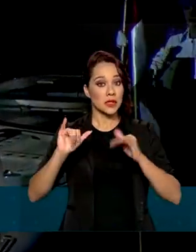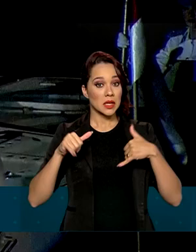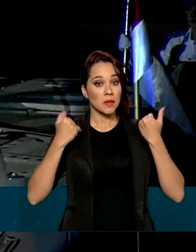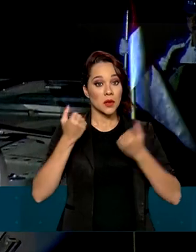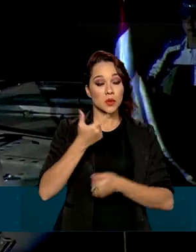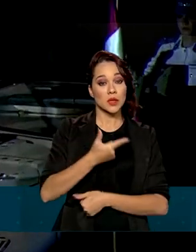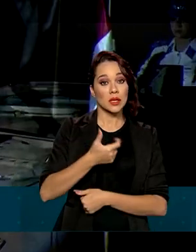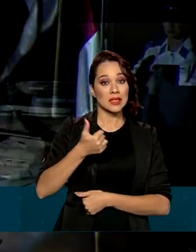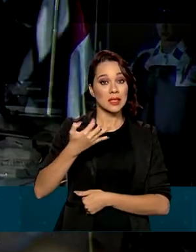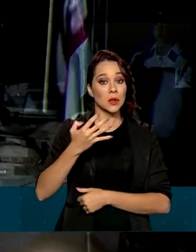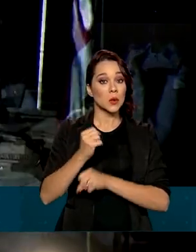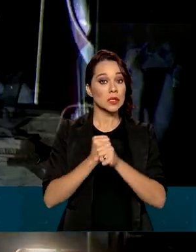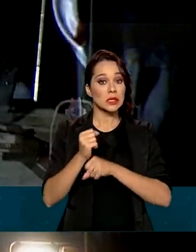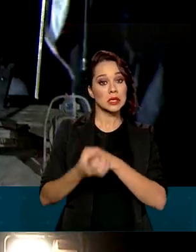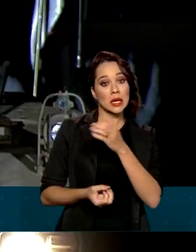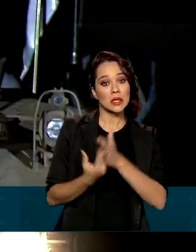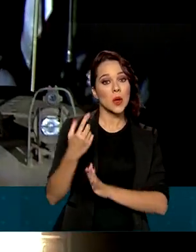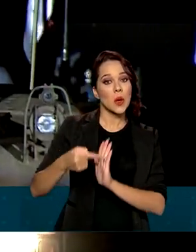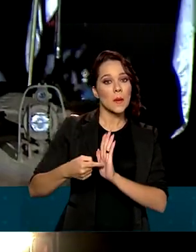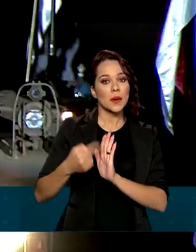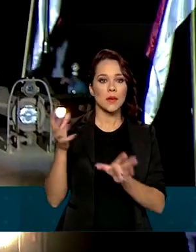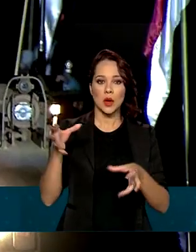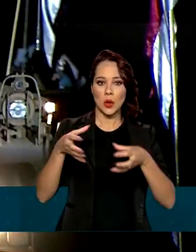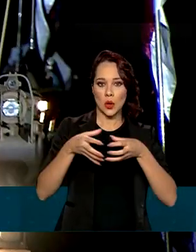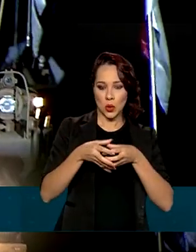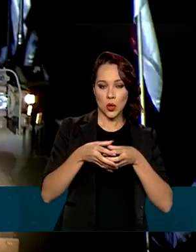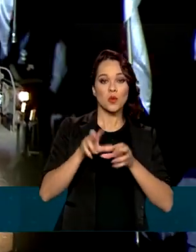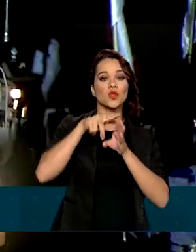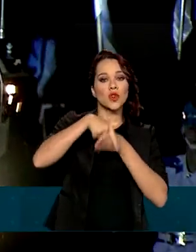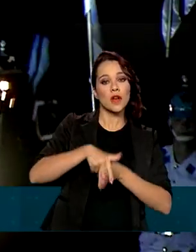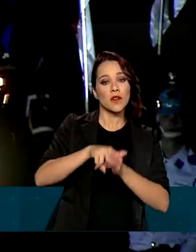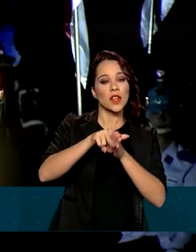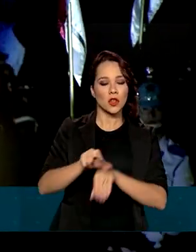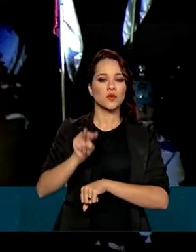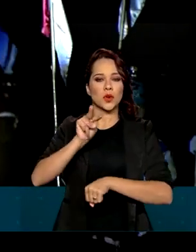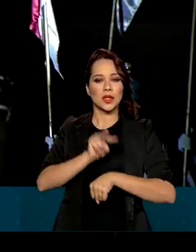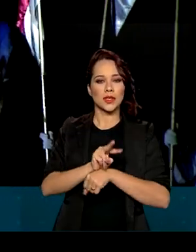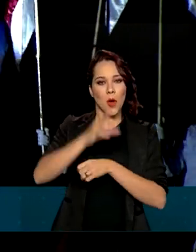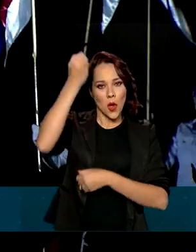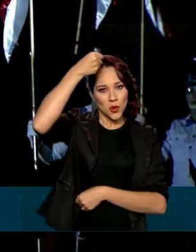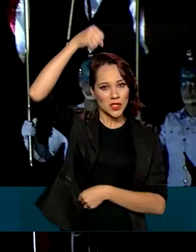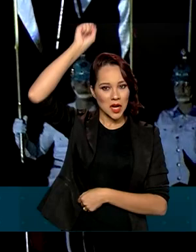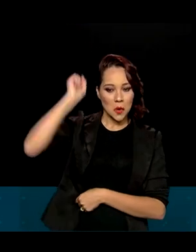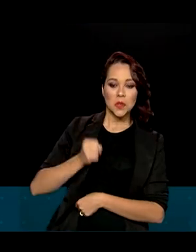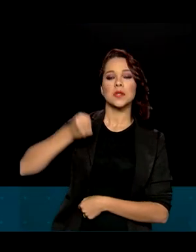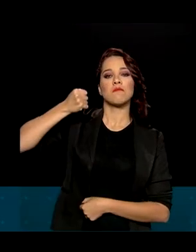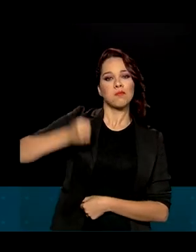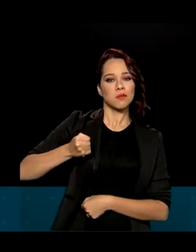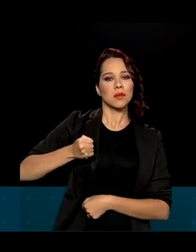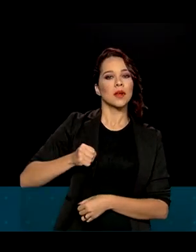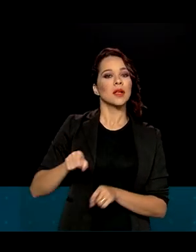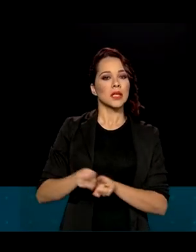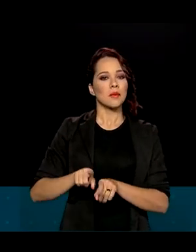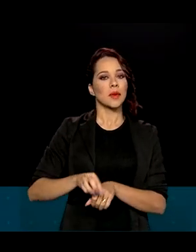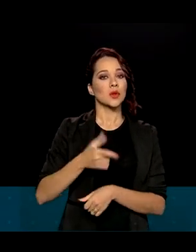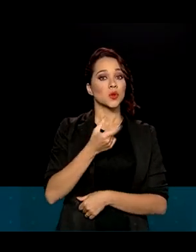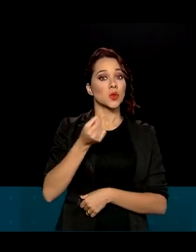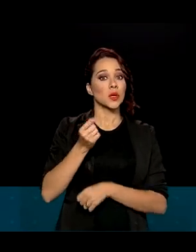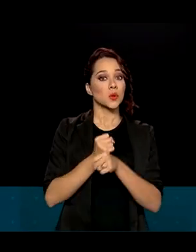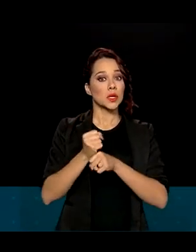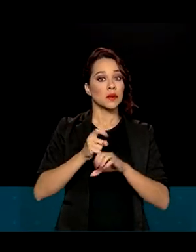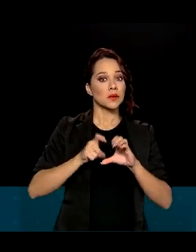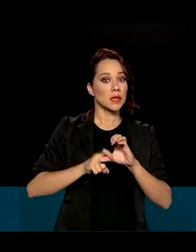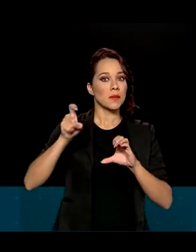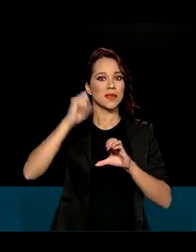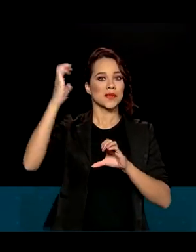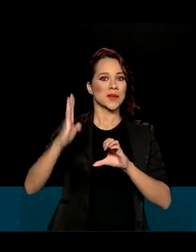214 anos de criação do primeiro Regimento de Cavalaria de Guardas, Dragões da Independência e o Bicentenário da Independência